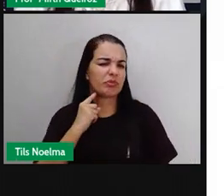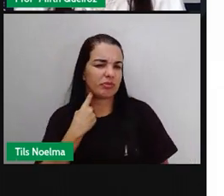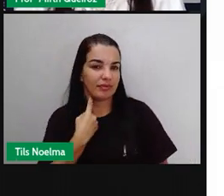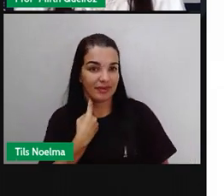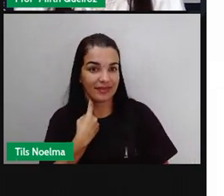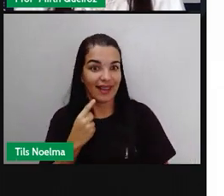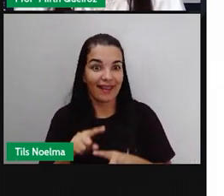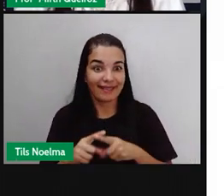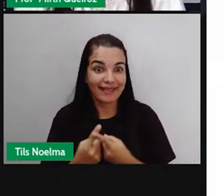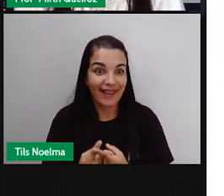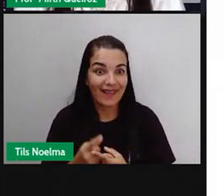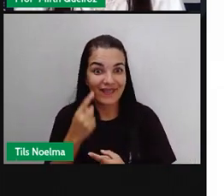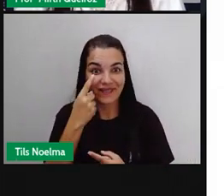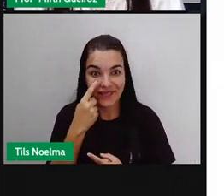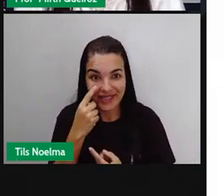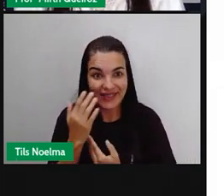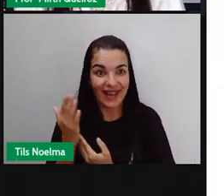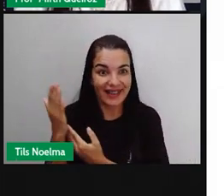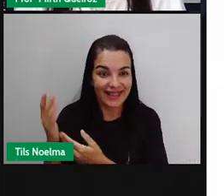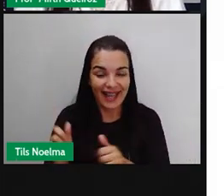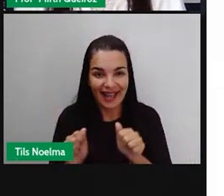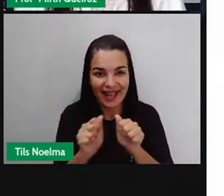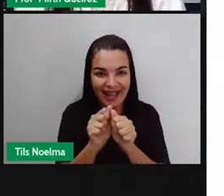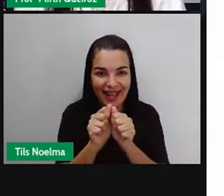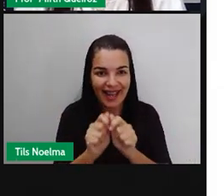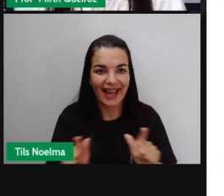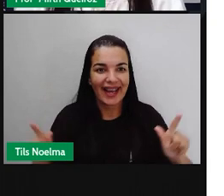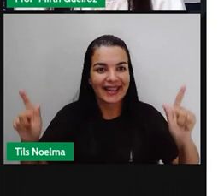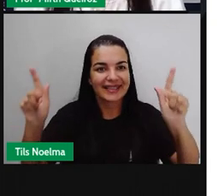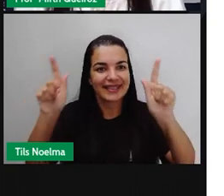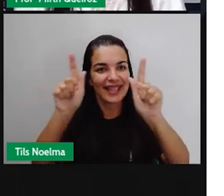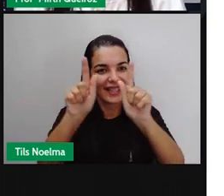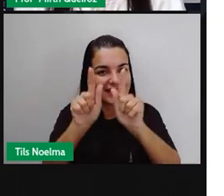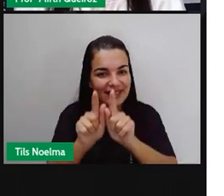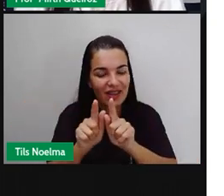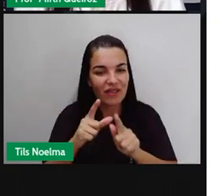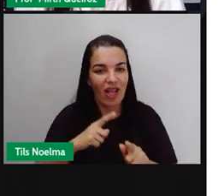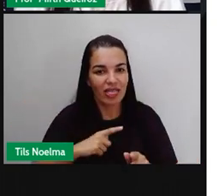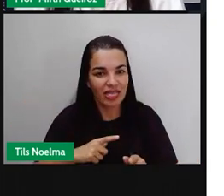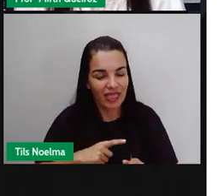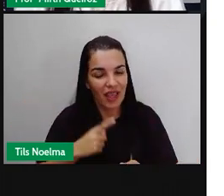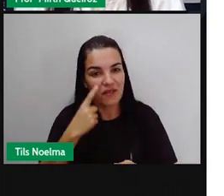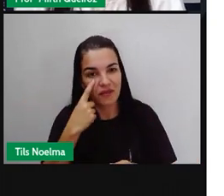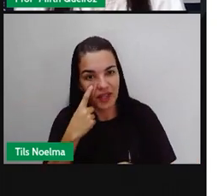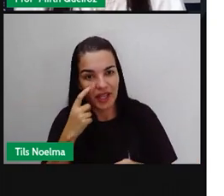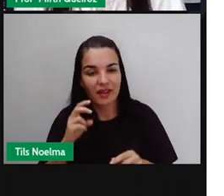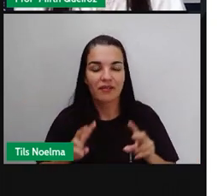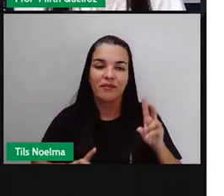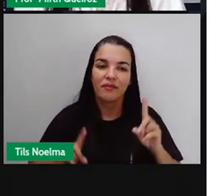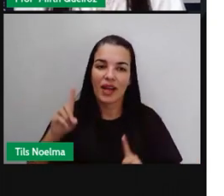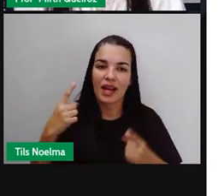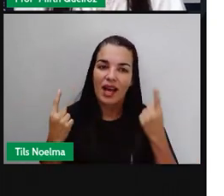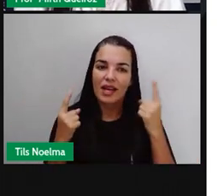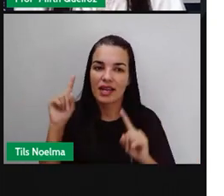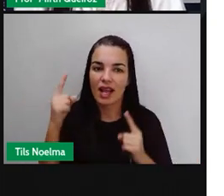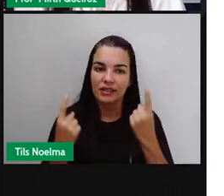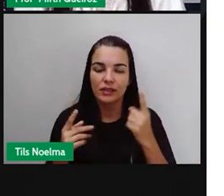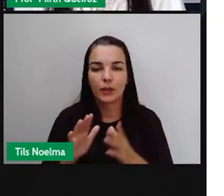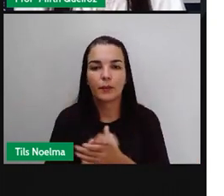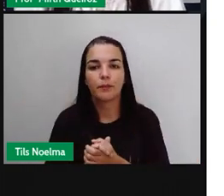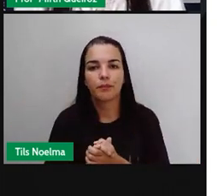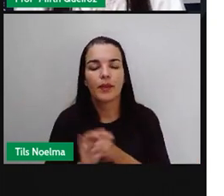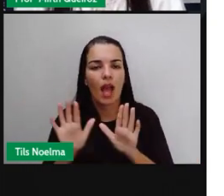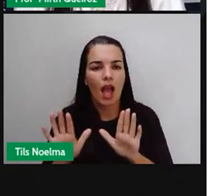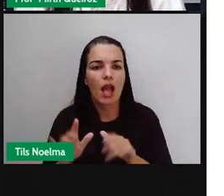esse adjetivo, de acordo com o gênero aí, ele vai sofrer variações, certo? O problema é que ele